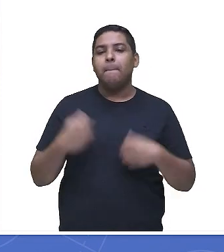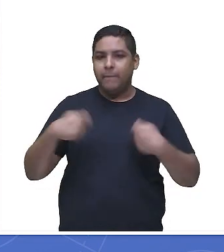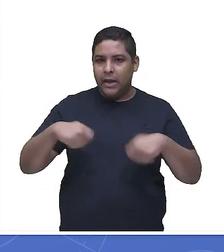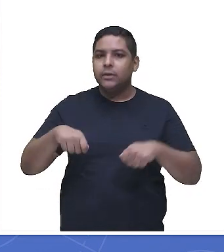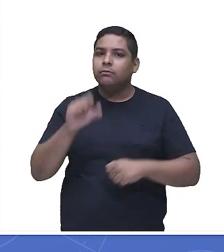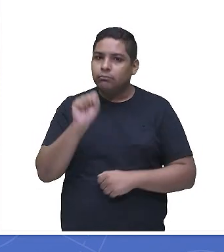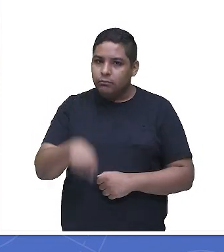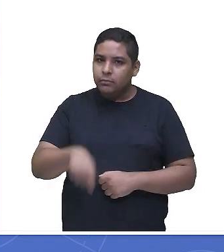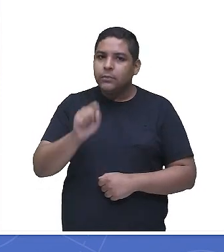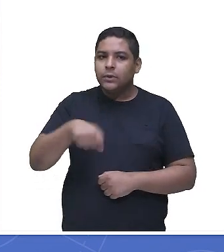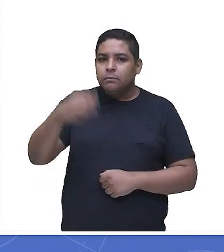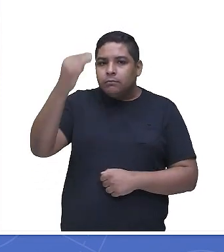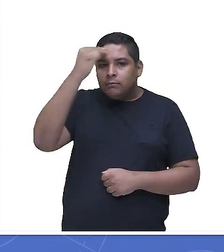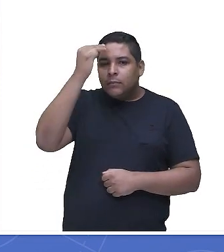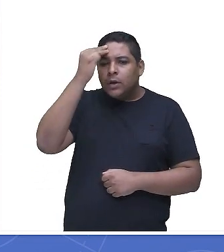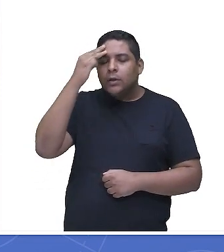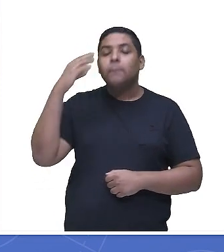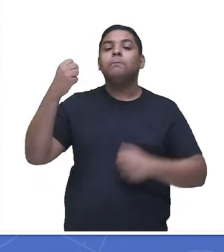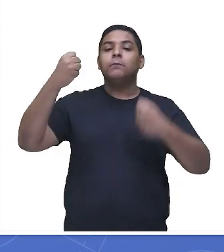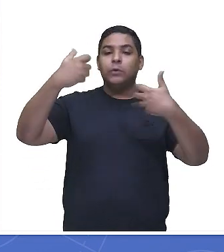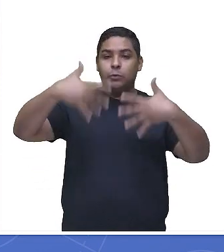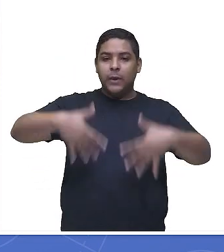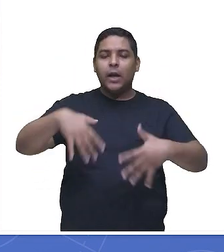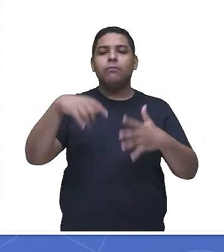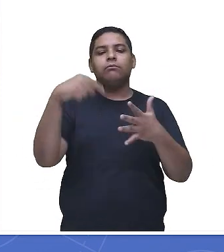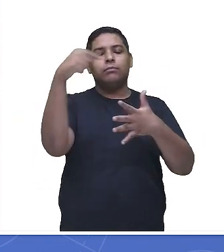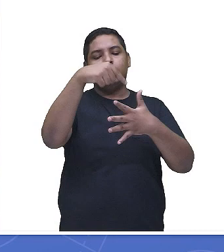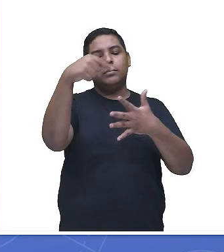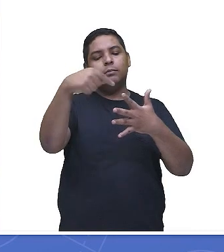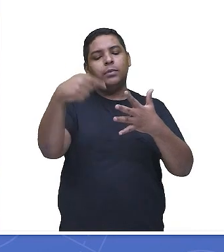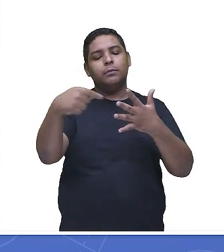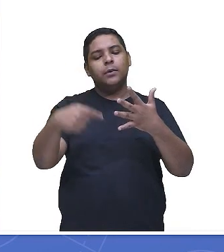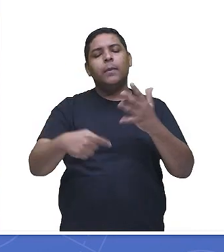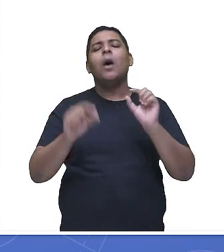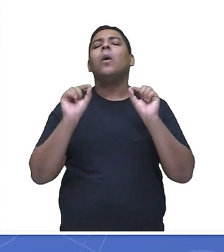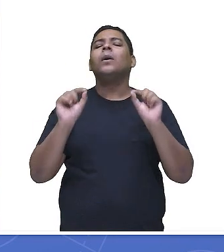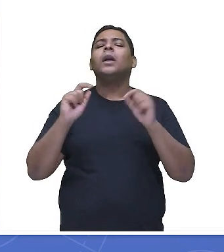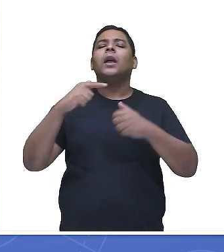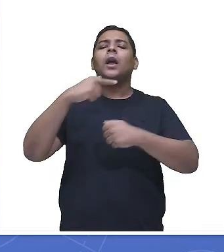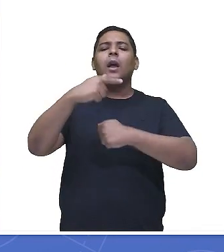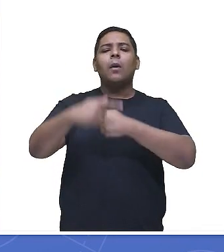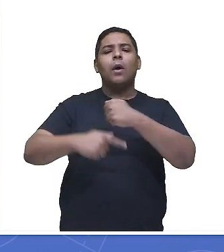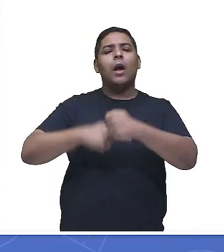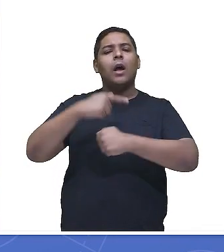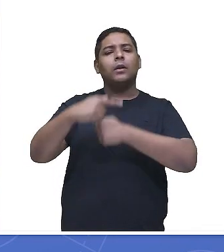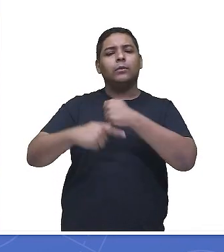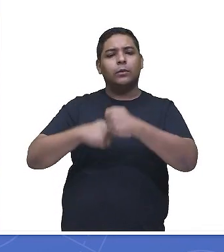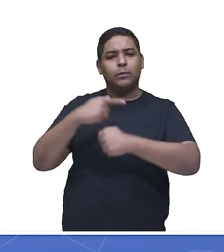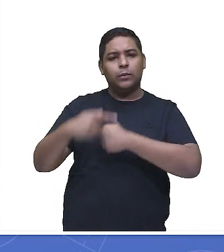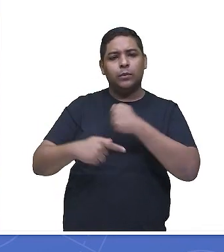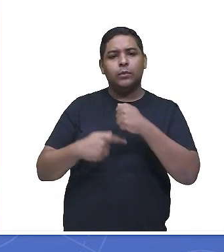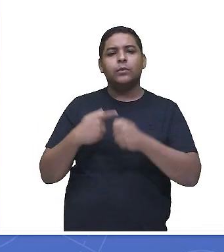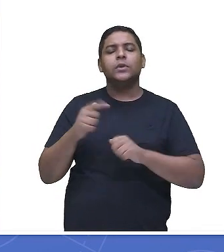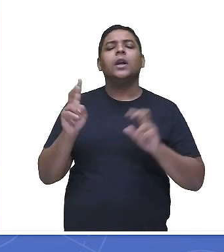cada um desses tópicos aqui, tá? Então, presta atenção. O que é um átomo? Vamos começar com o átomo.